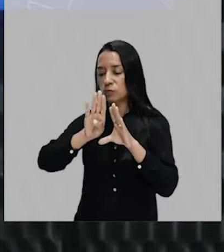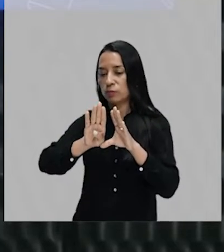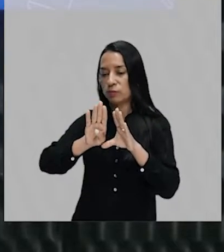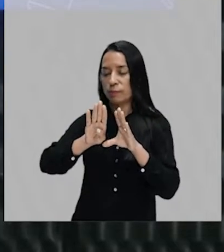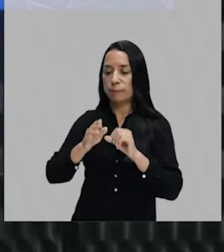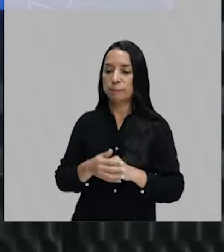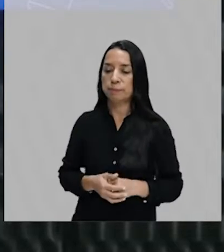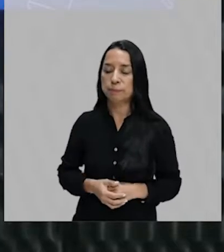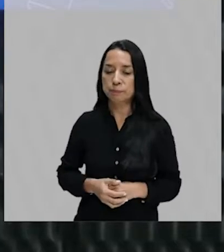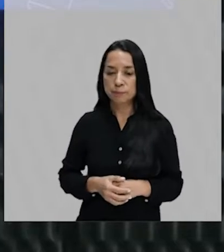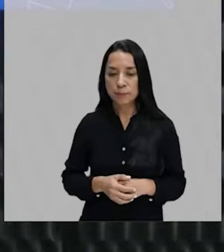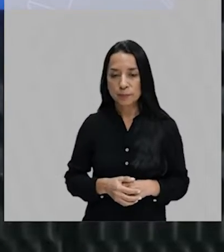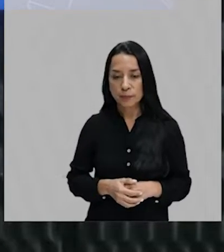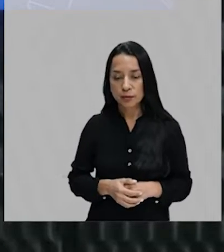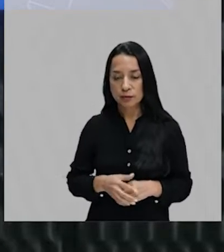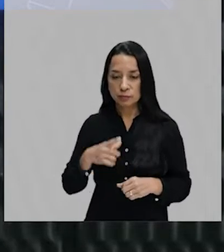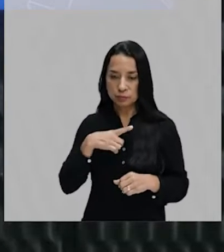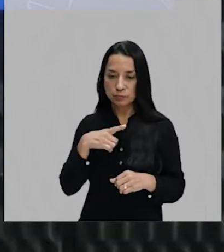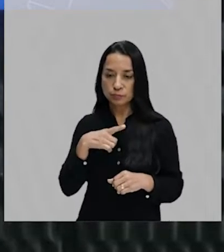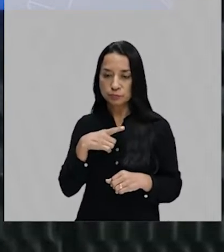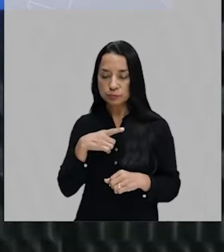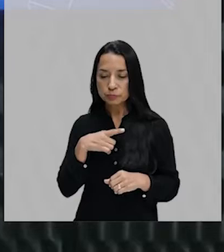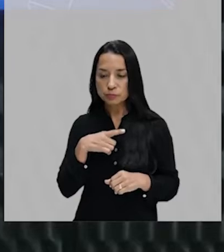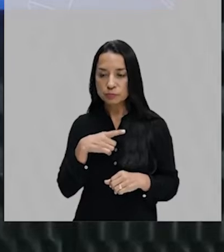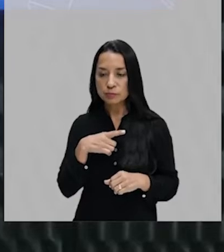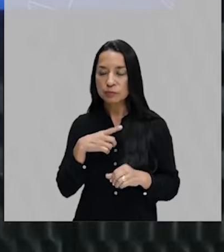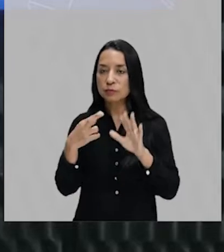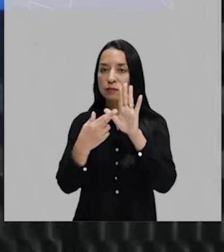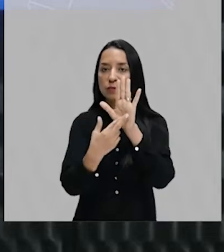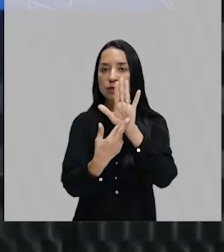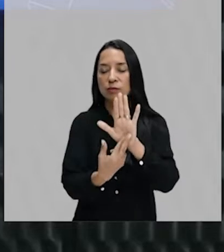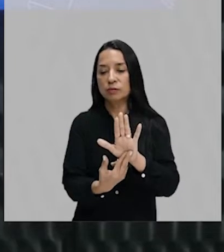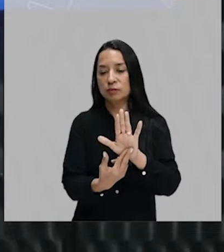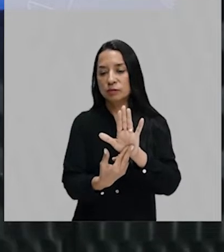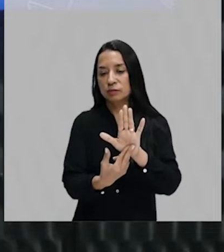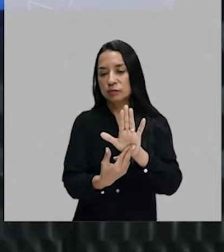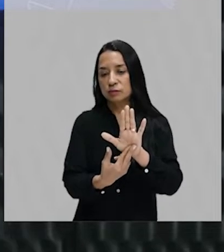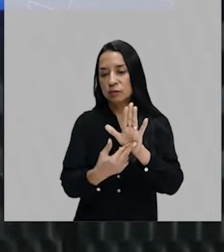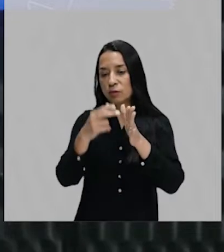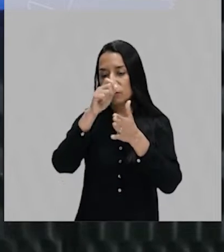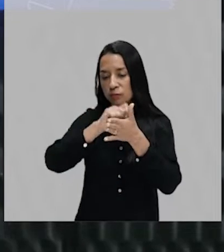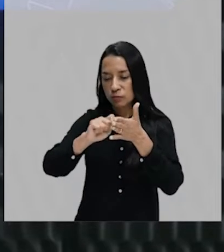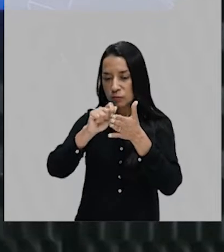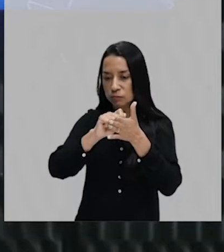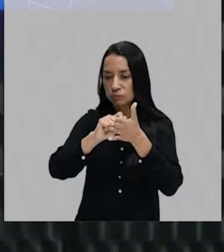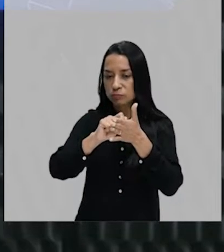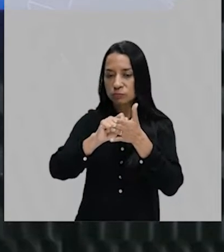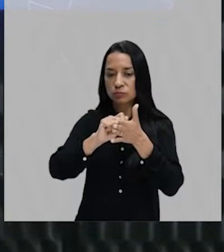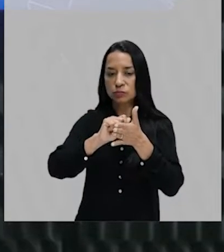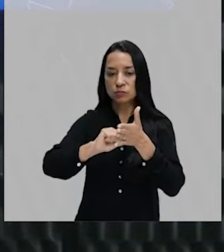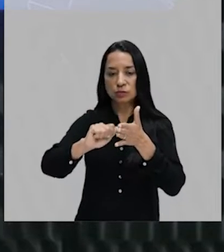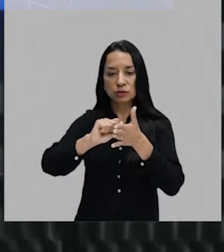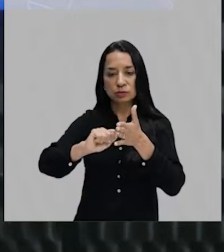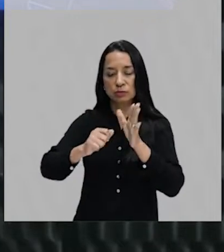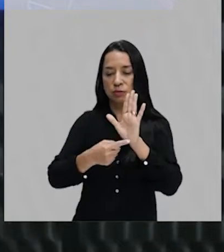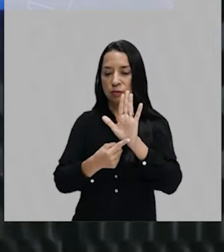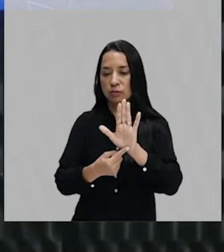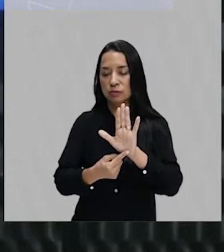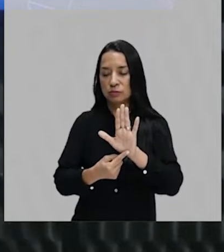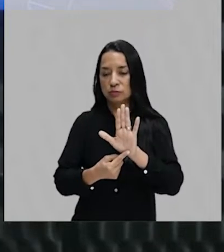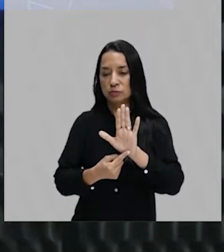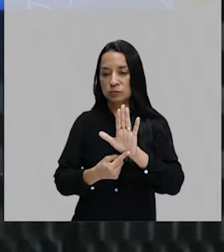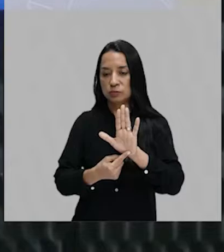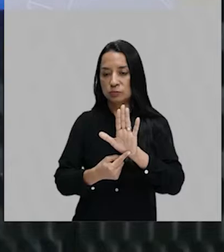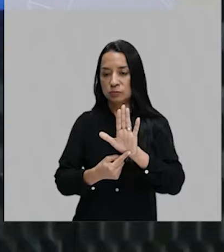tá bom e tem uma e representação uma nota são Matemática para isso olha aqui ó como